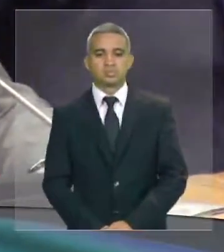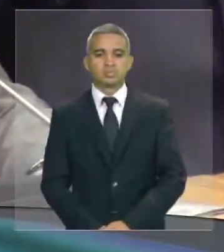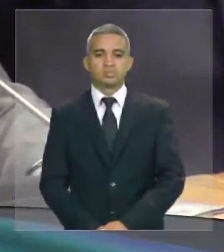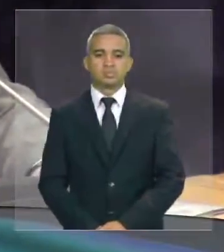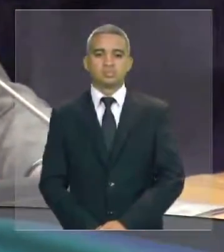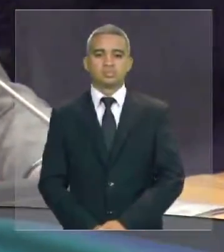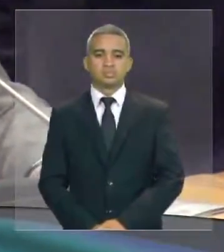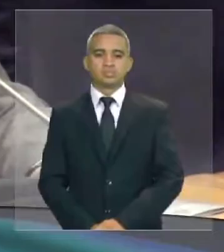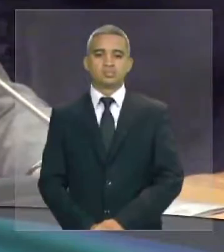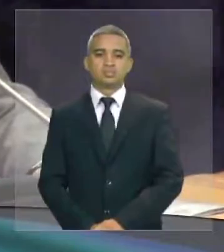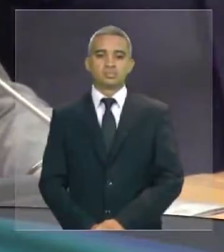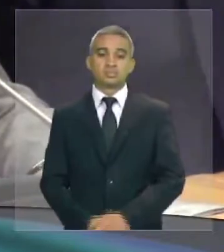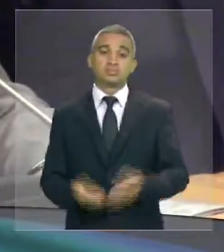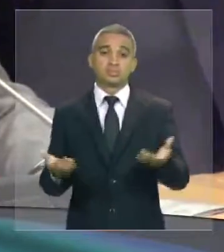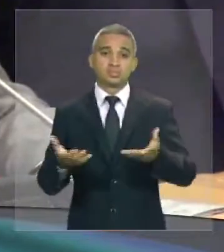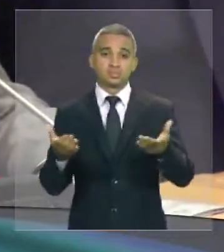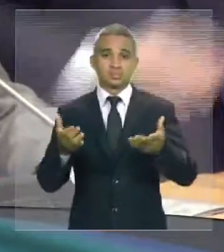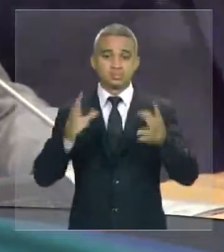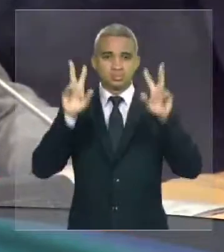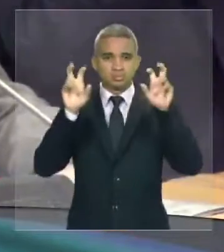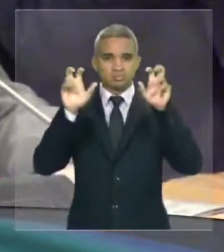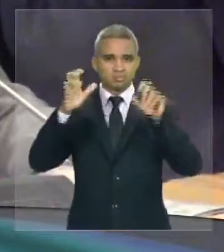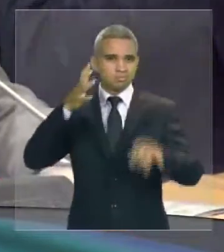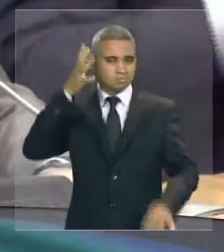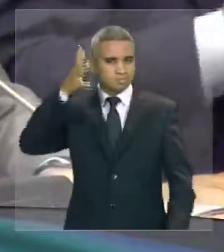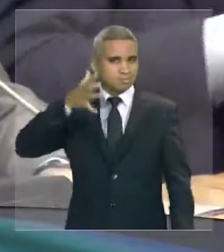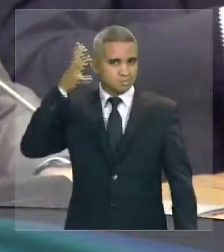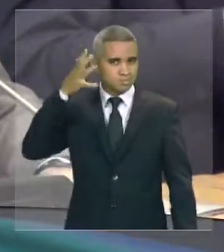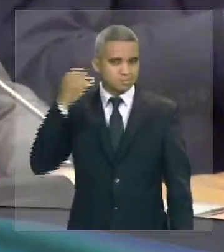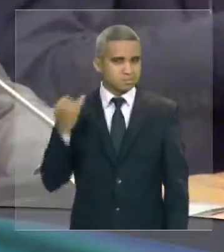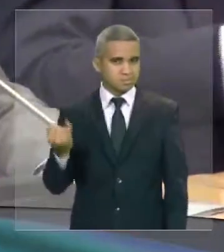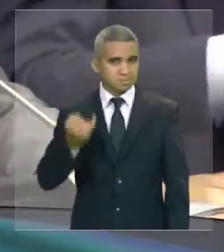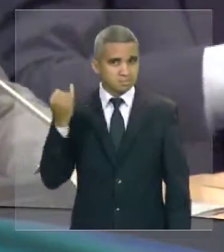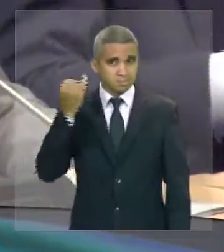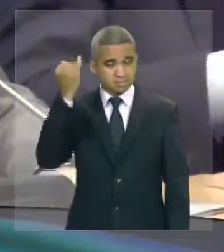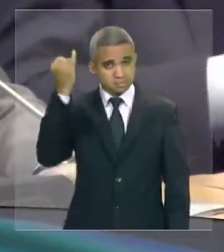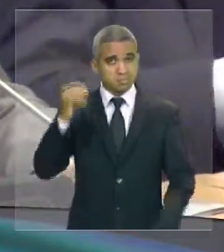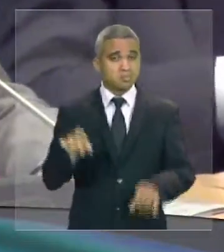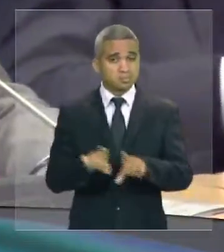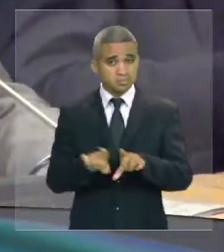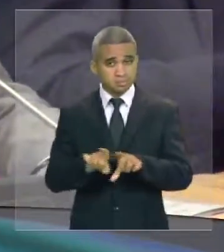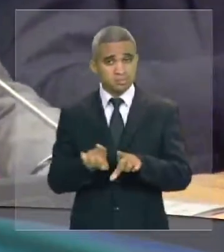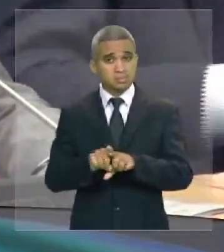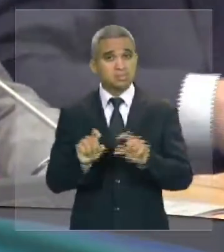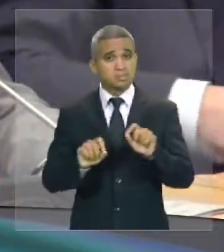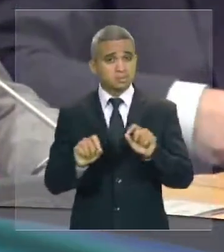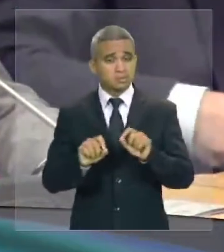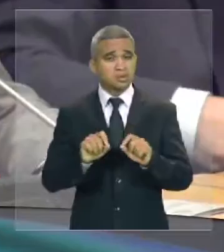por levar à tribuna desta casa um assunto tão importante e, ao mesmo tempo, tão grave.